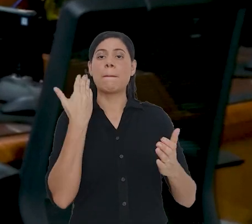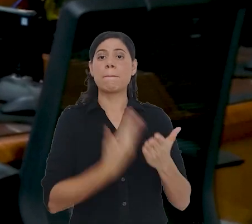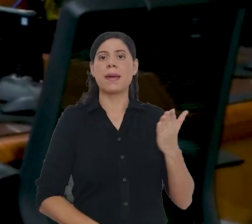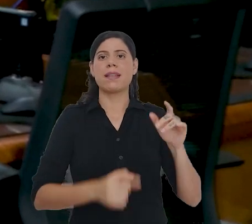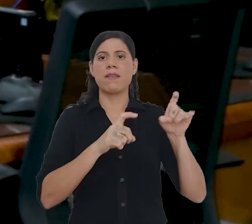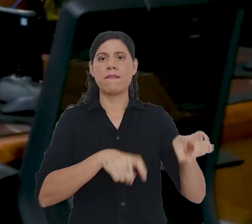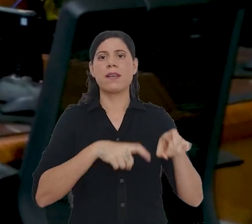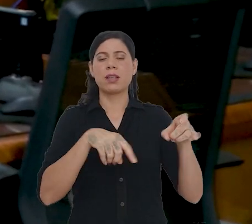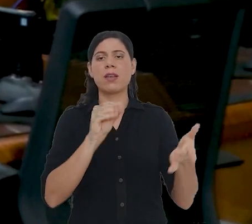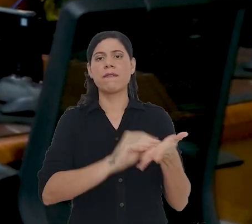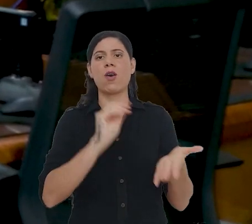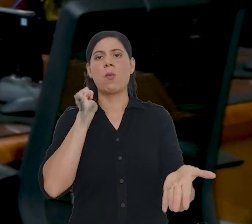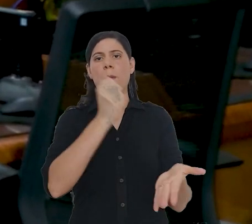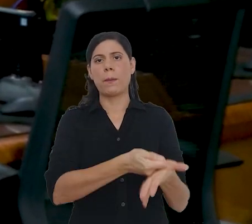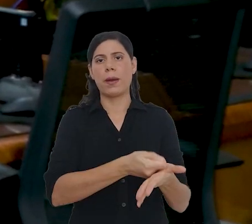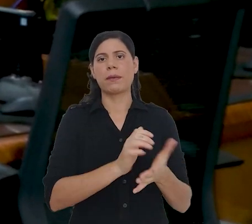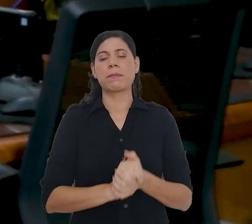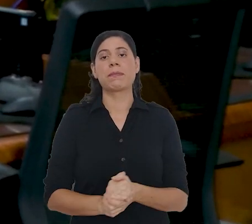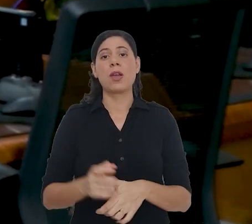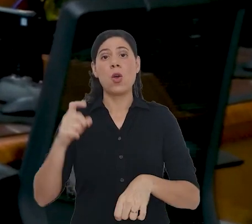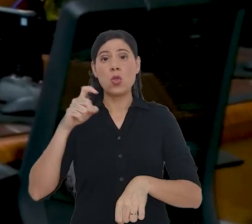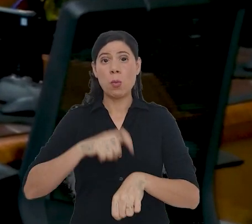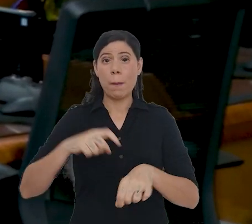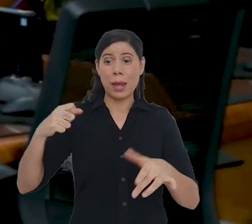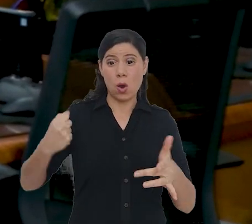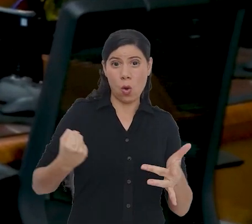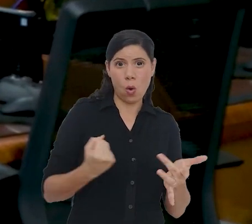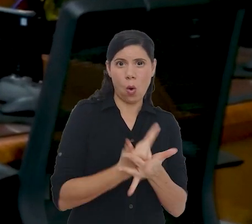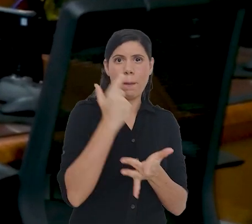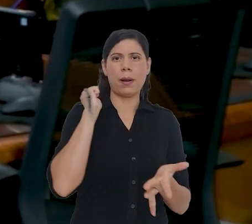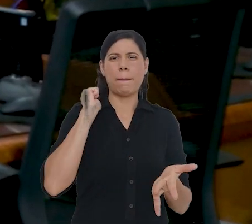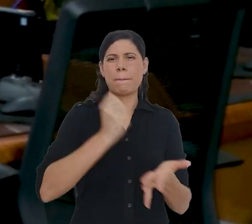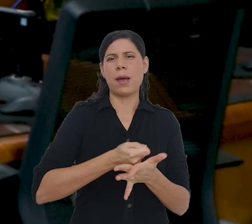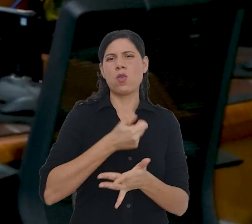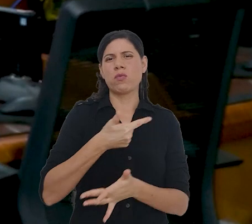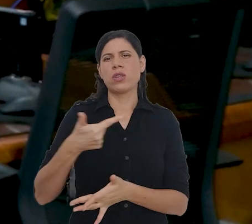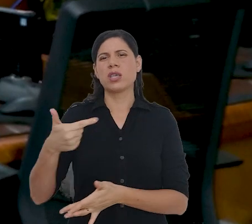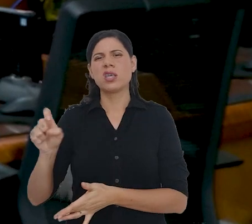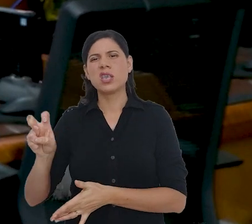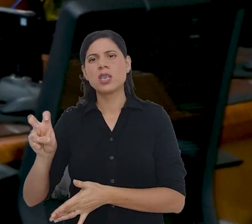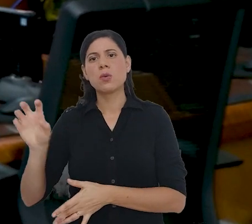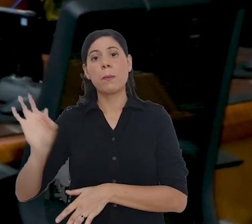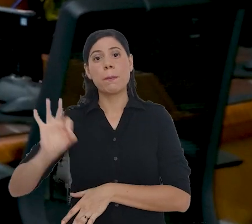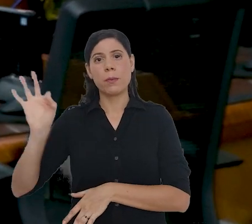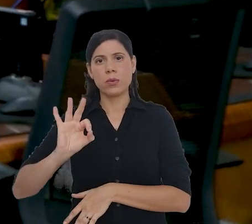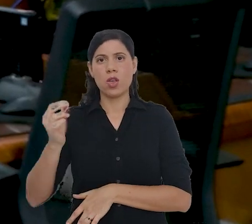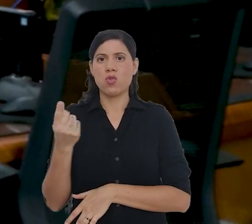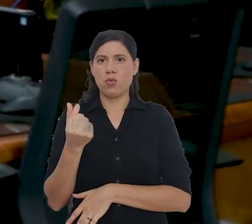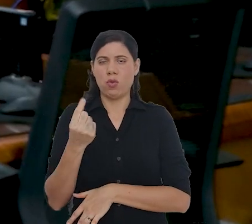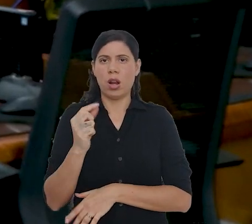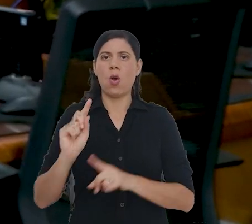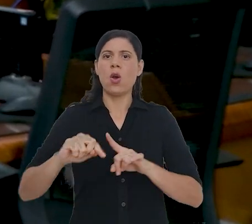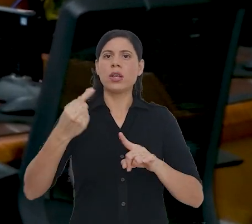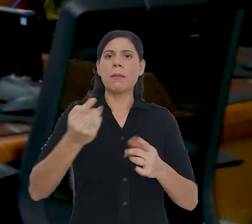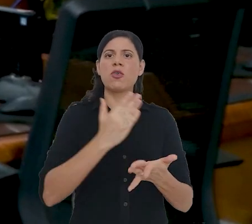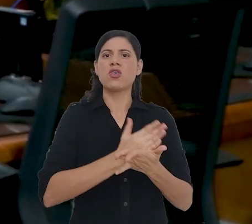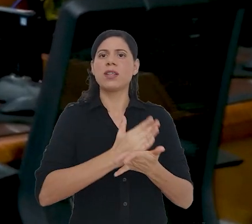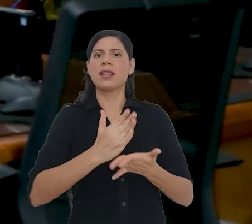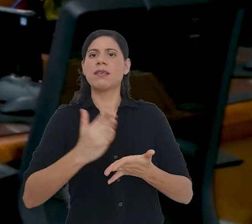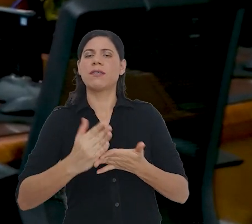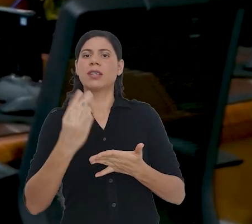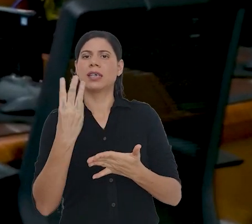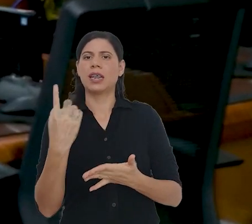fazenda arrematada em leilão por falta de pagamento. No momento do arremate, ele pagou 25% do valor do imóvel e